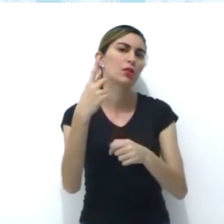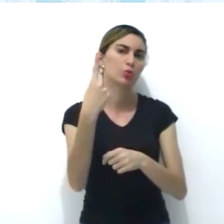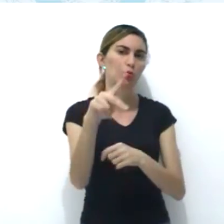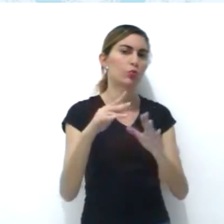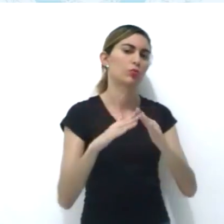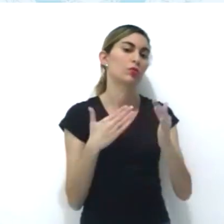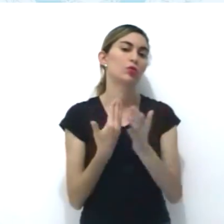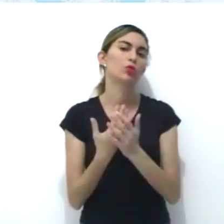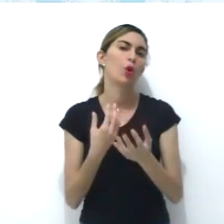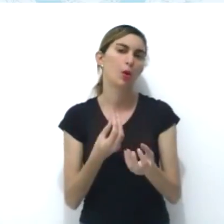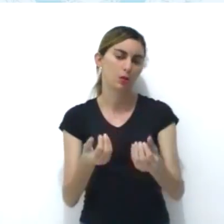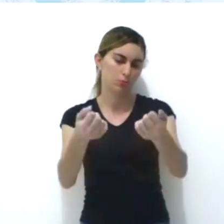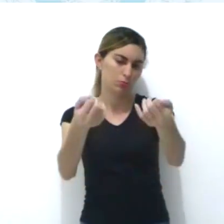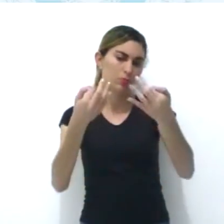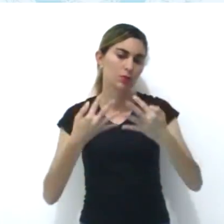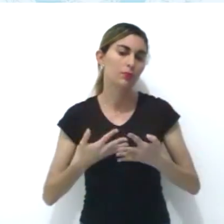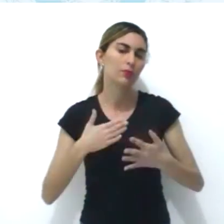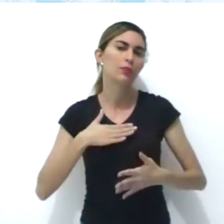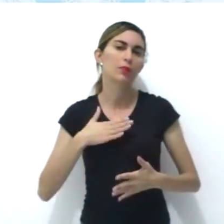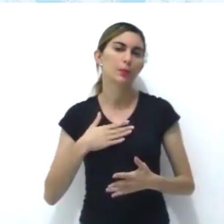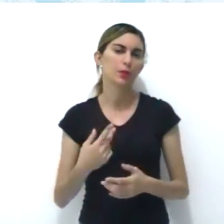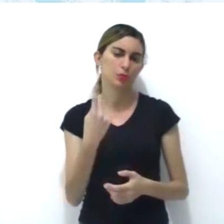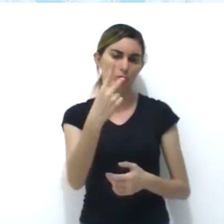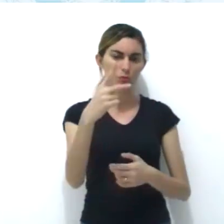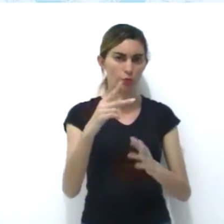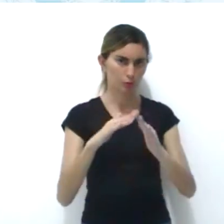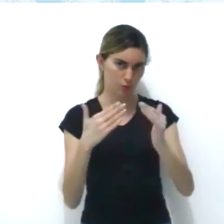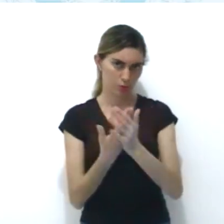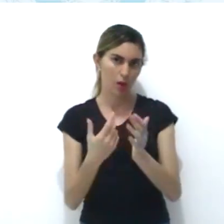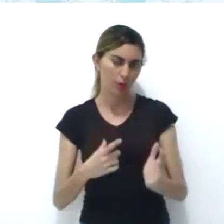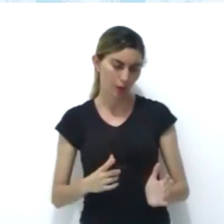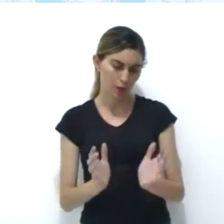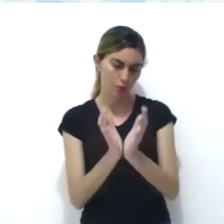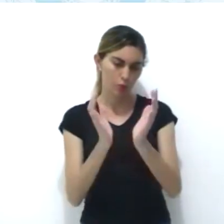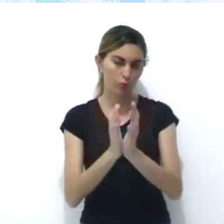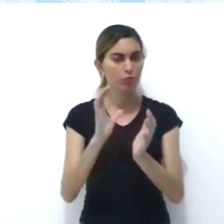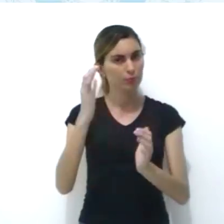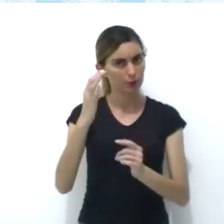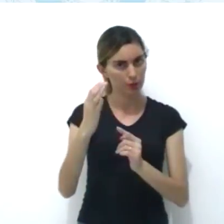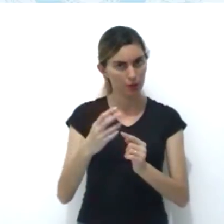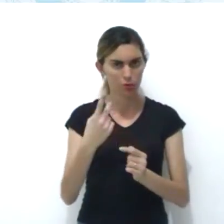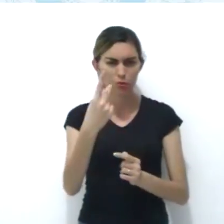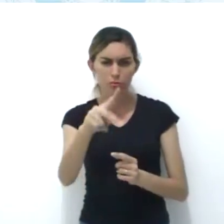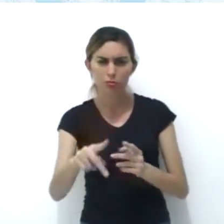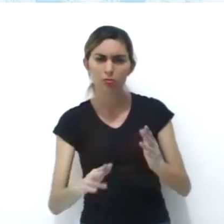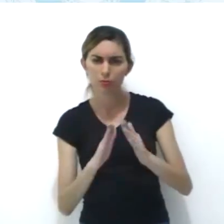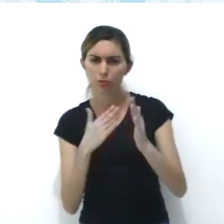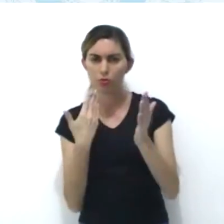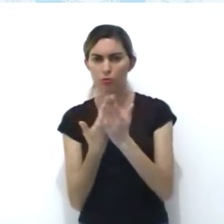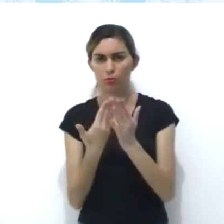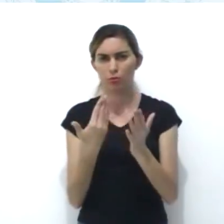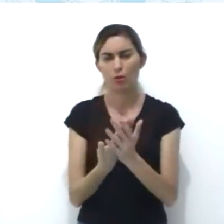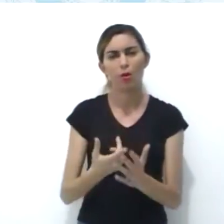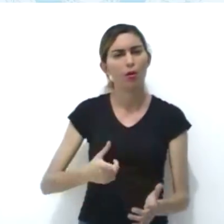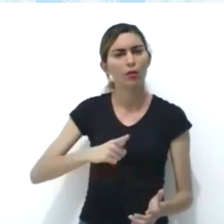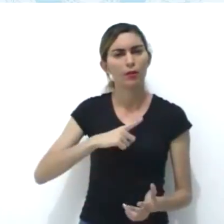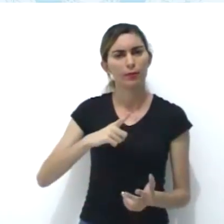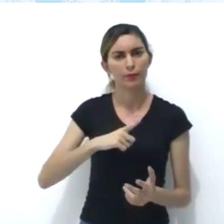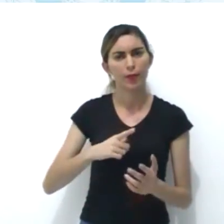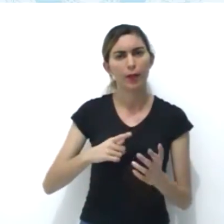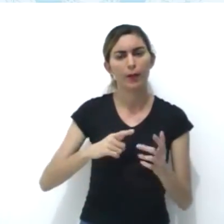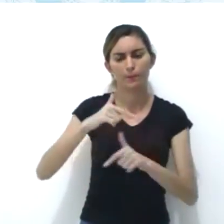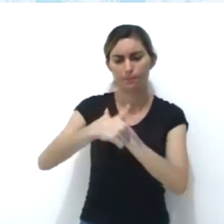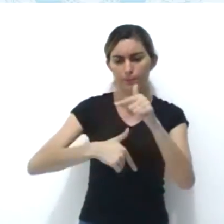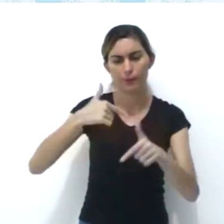faz ciência na sua escola? Me conta aí. Né? Na sua escola tem clube de ciências? Será que na sua escola